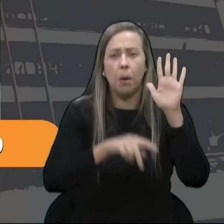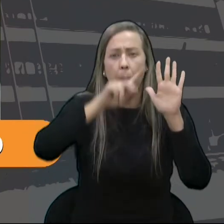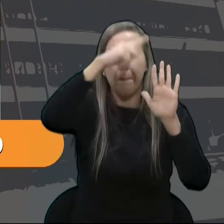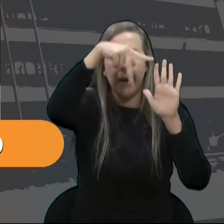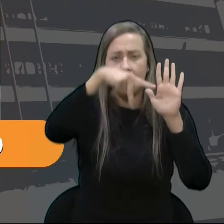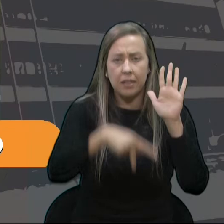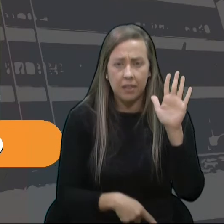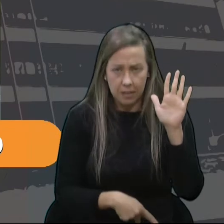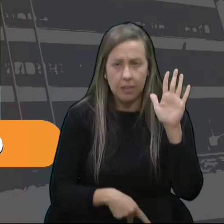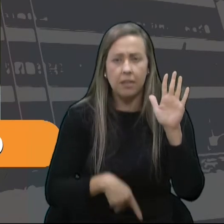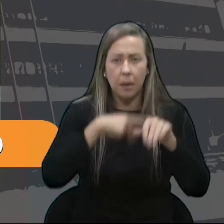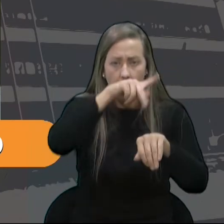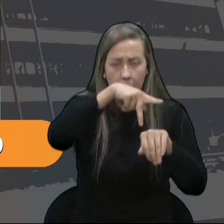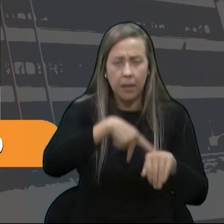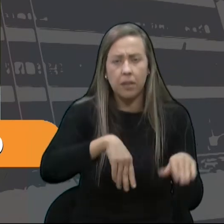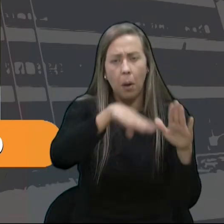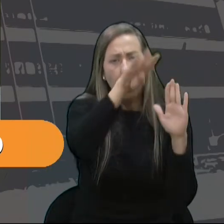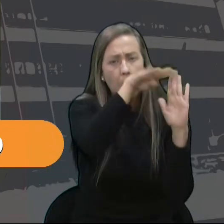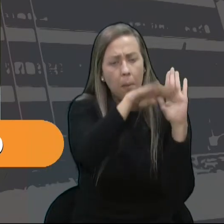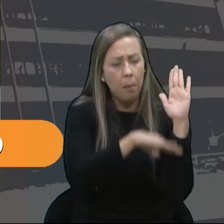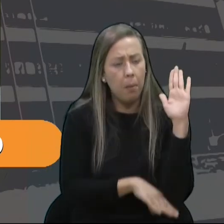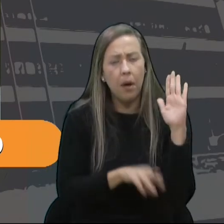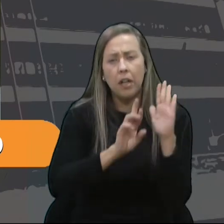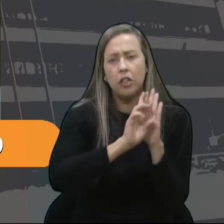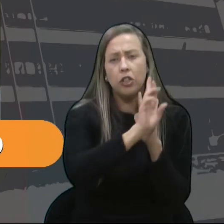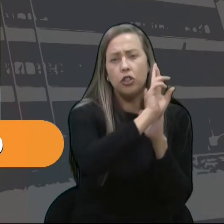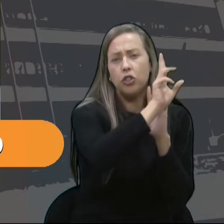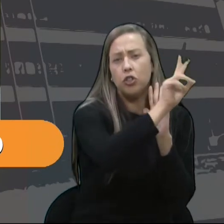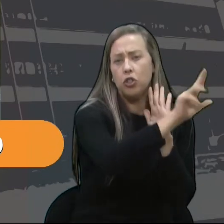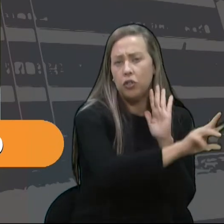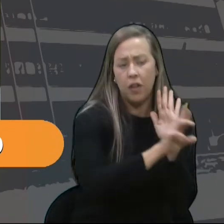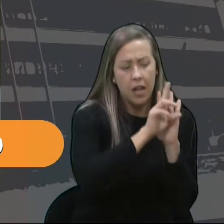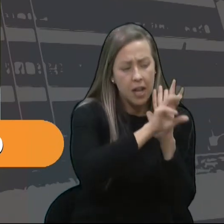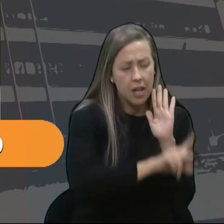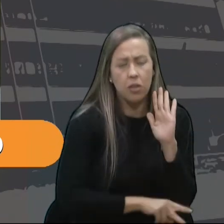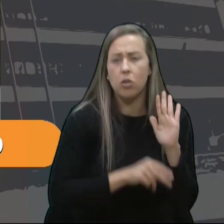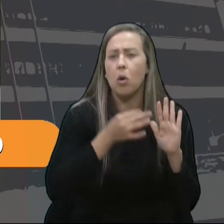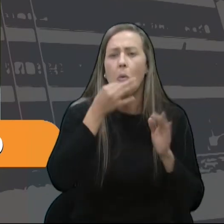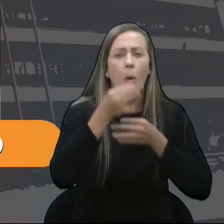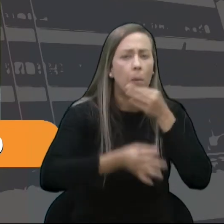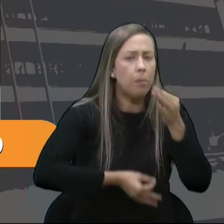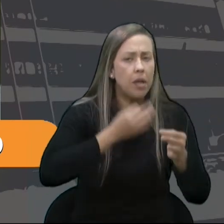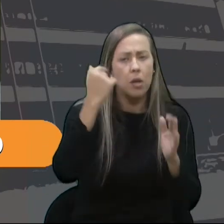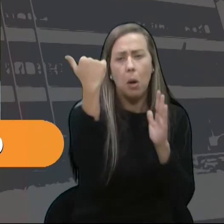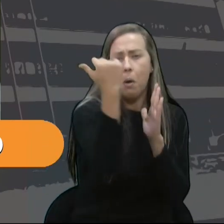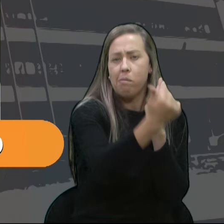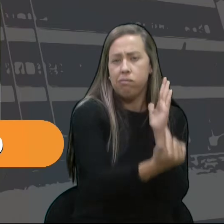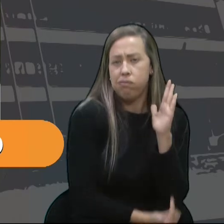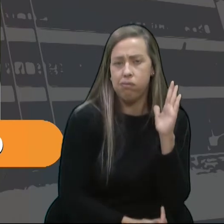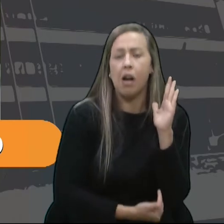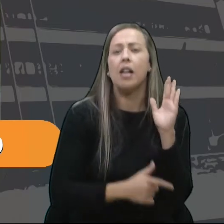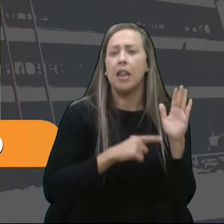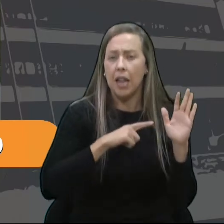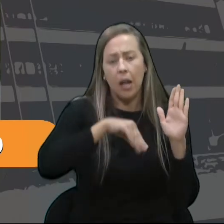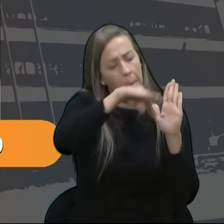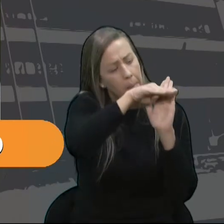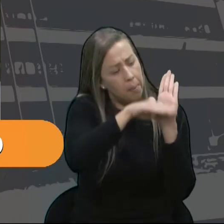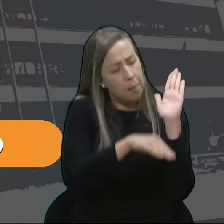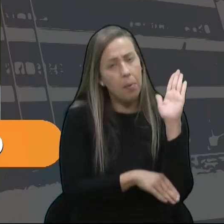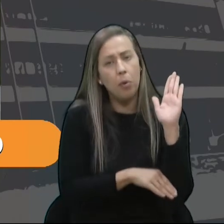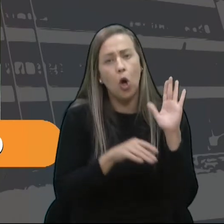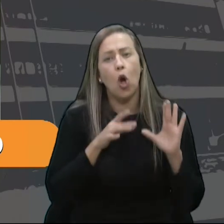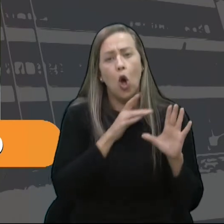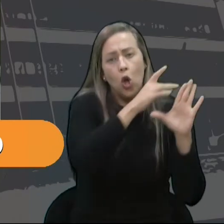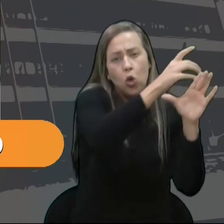países sob diferentes vieses, né, diferentes indicadores, e ali você vai ver número total